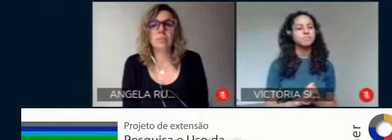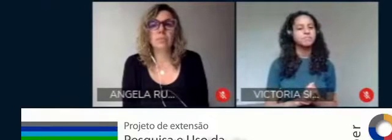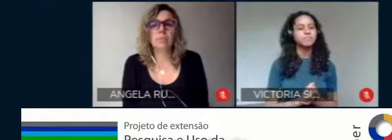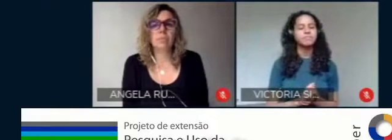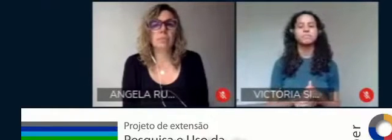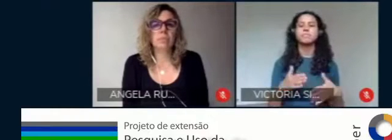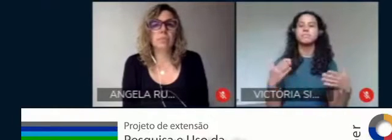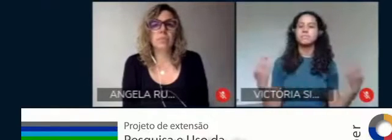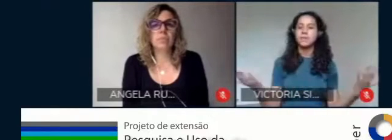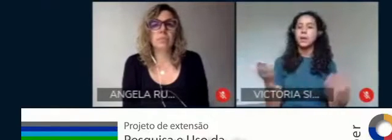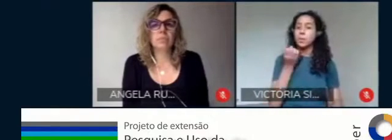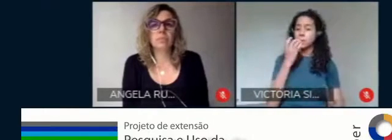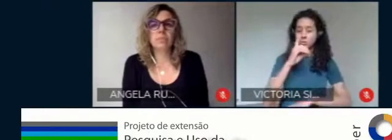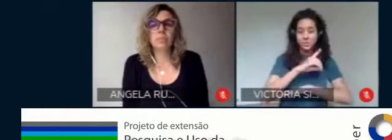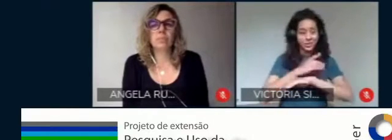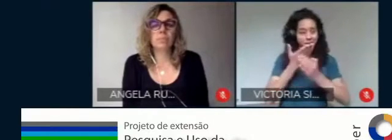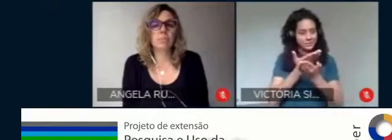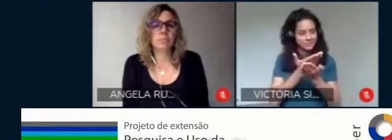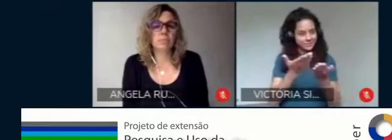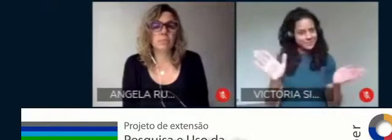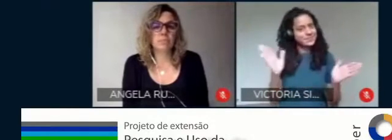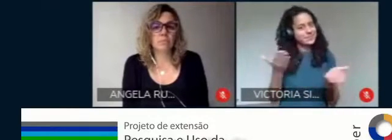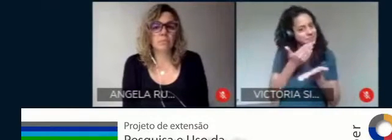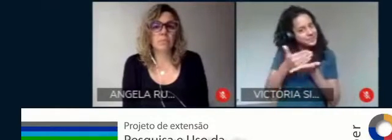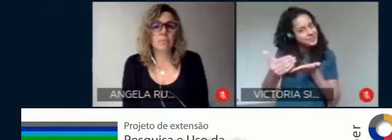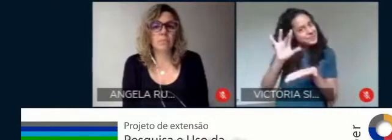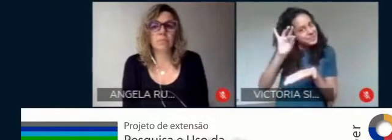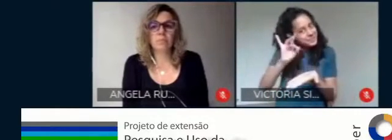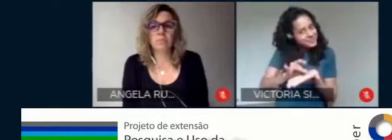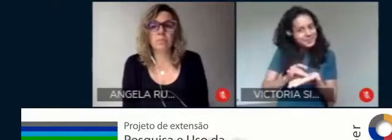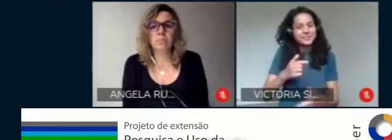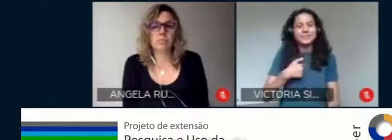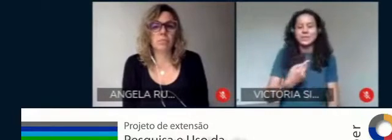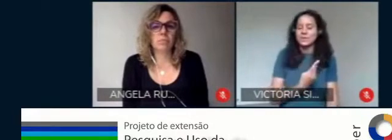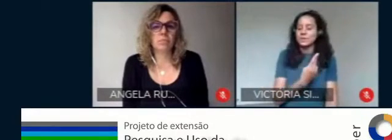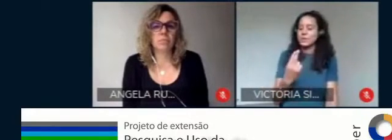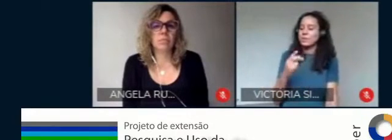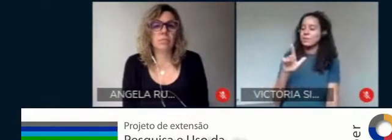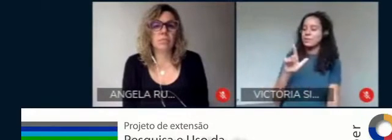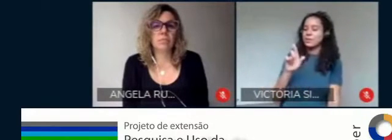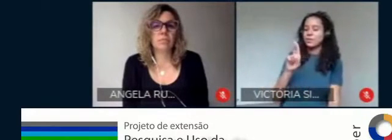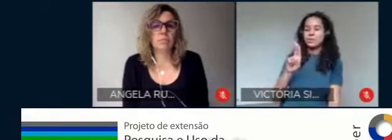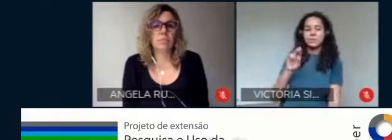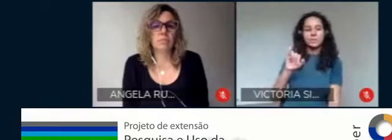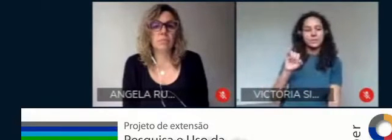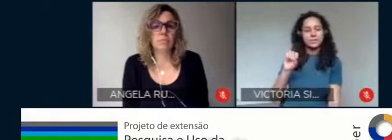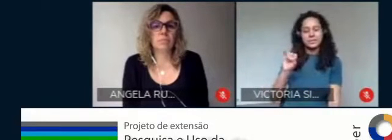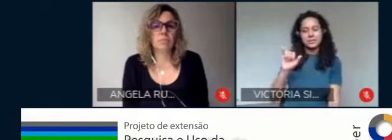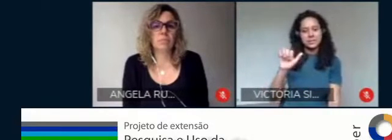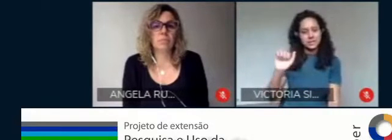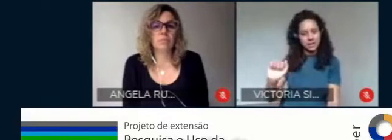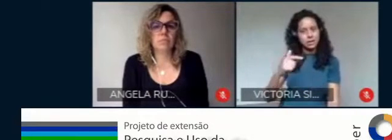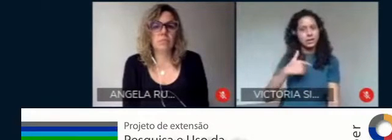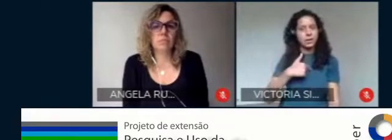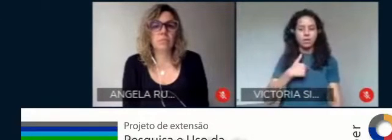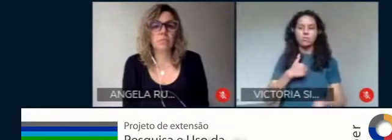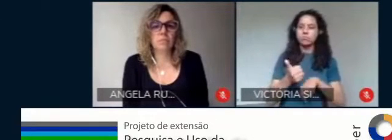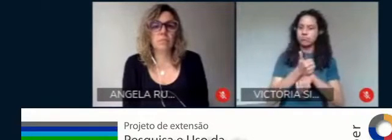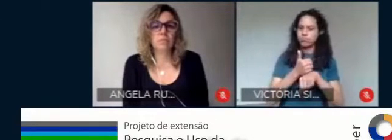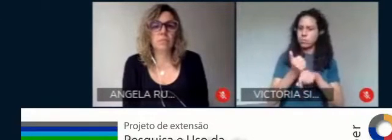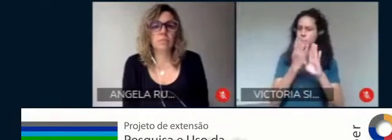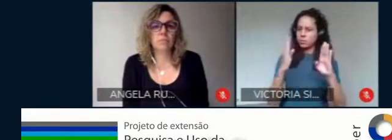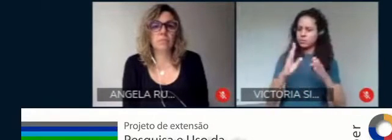Então, bom dia, e agora começamos. Eu sou Luísa, bibliotecária na Biblioteca Central, e a